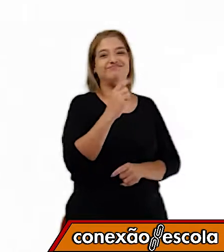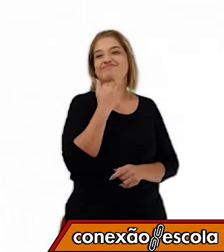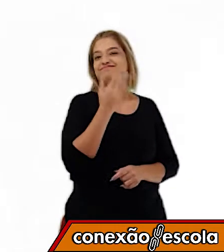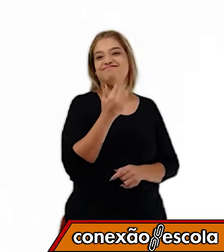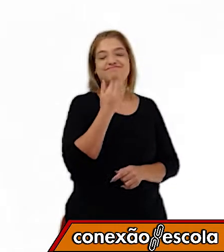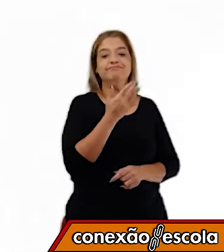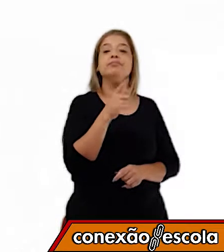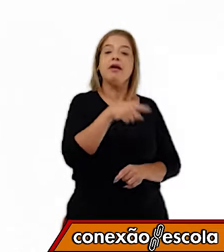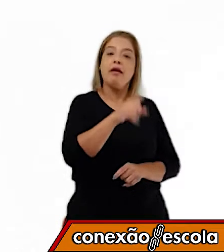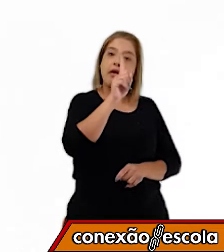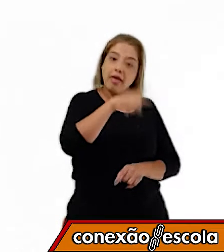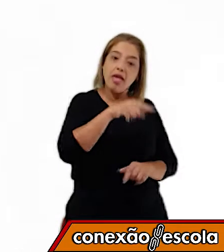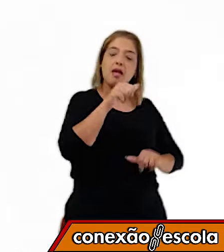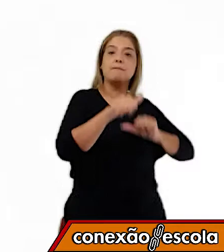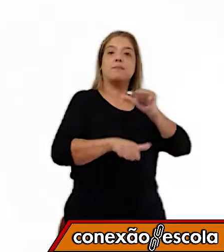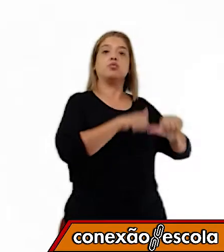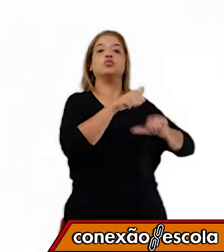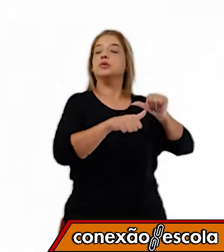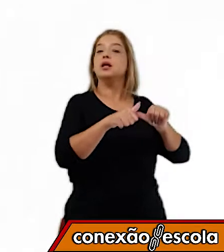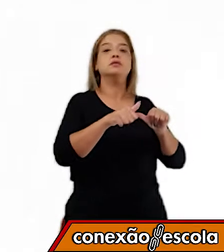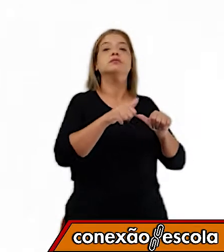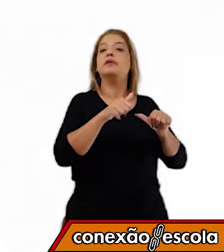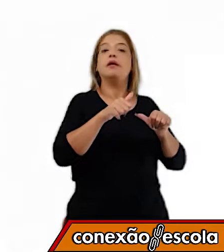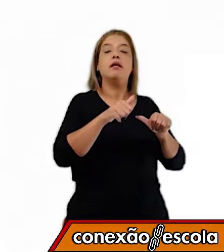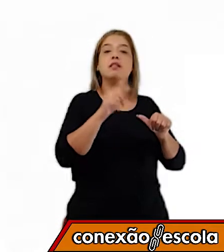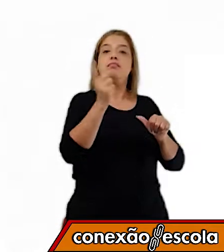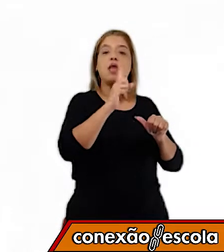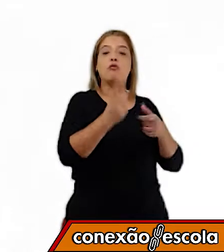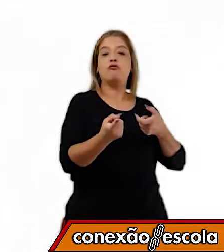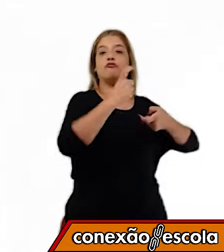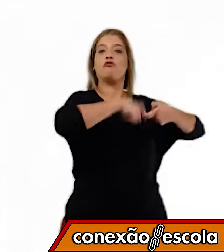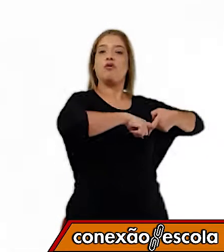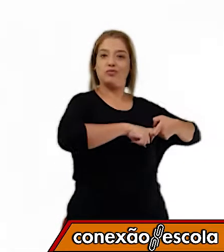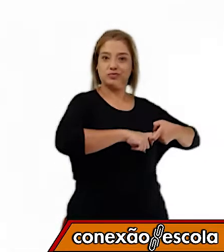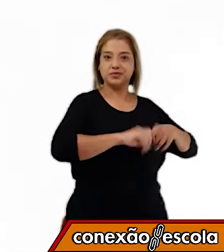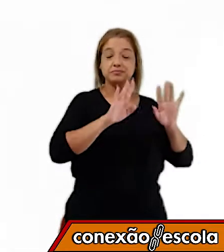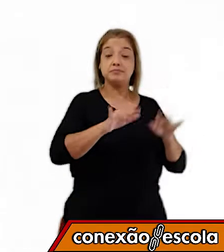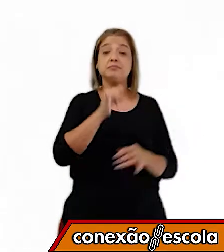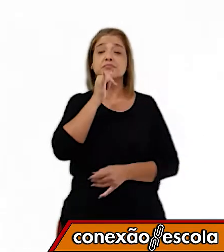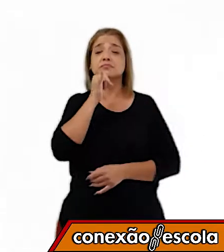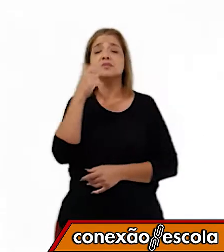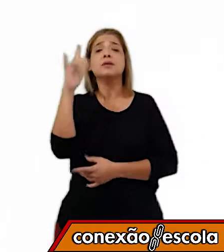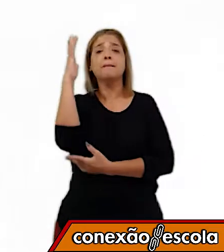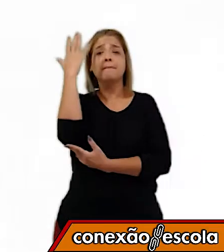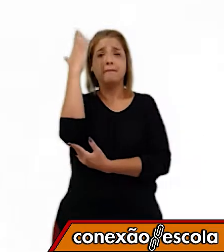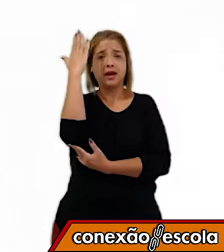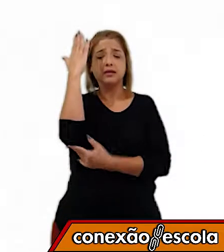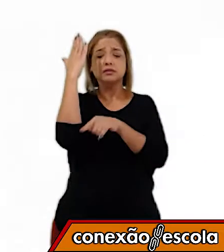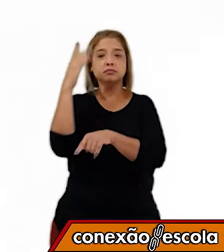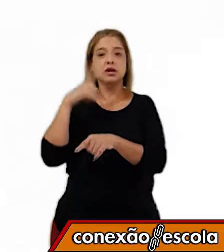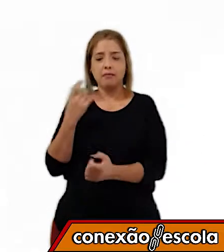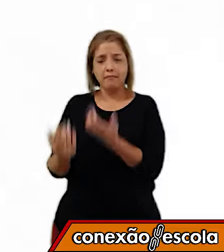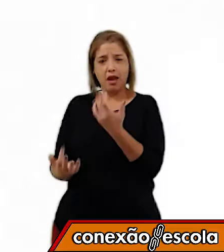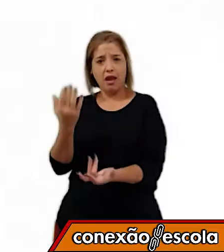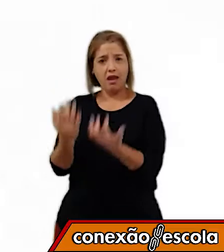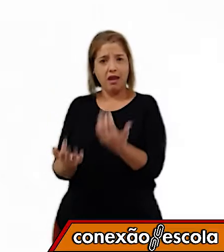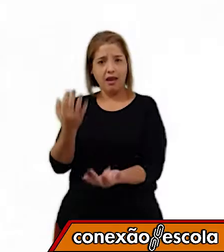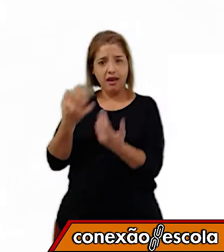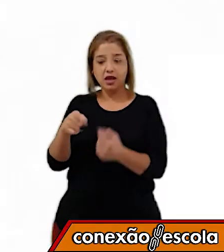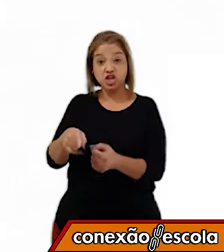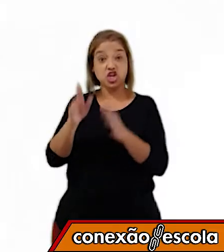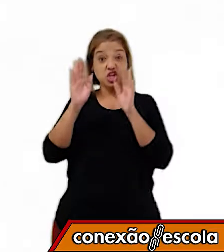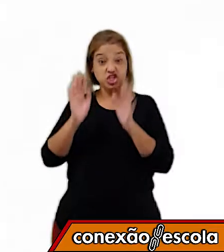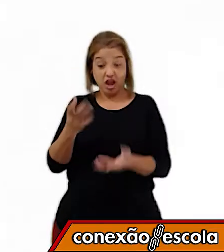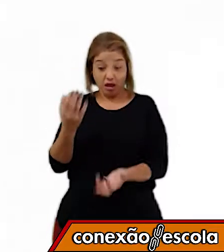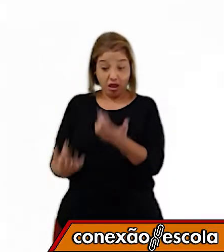mudança irreversível. Outro exemplo é o da madeira queimando. Uma vez queimada, a